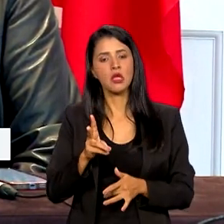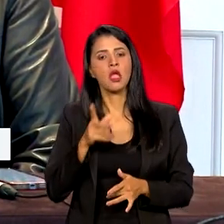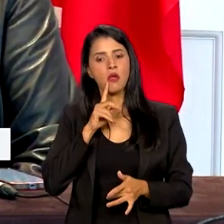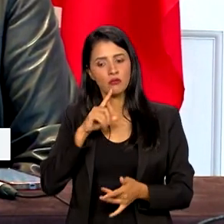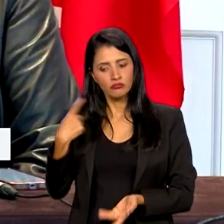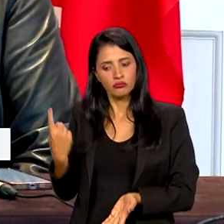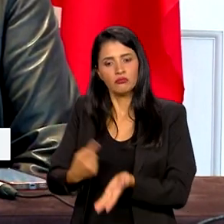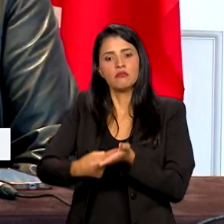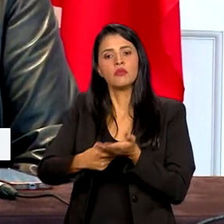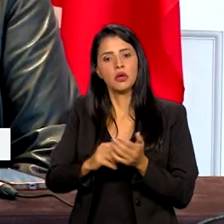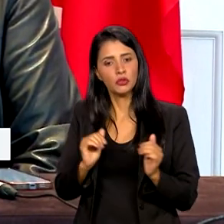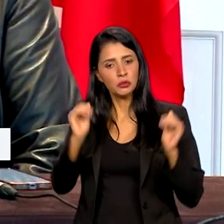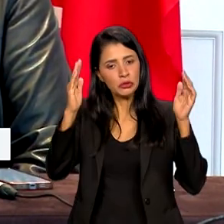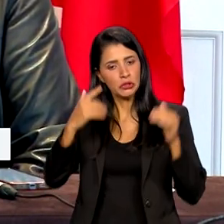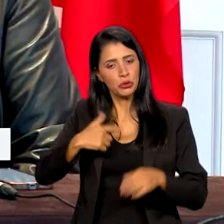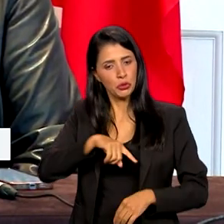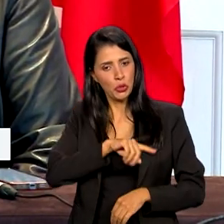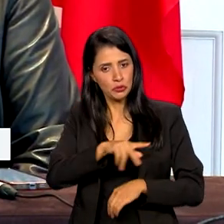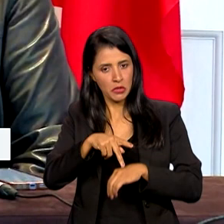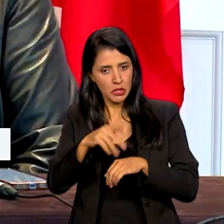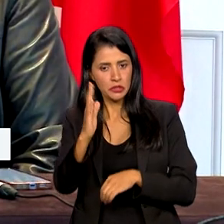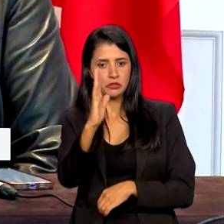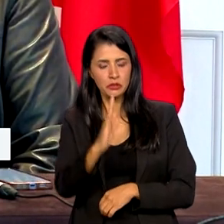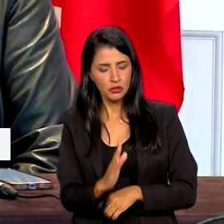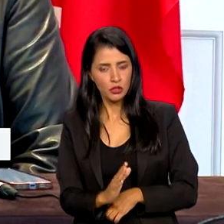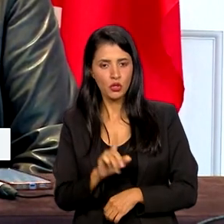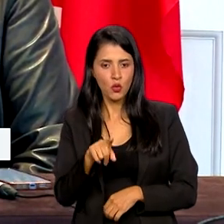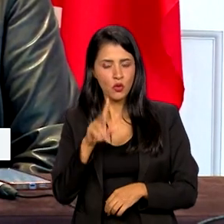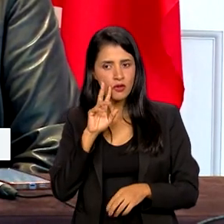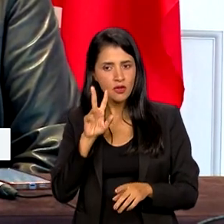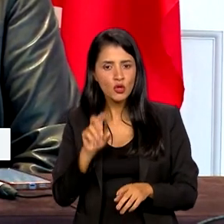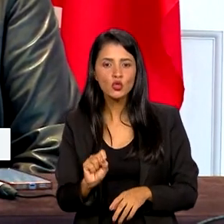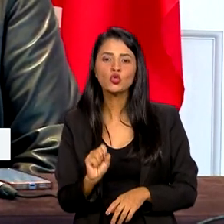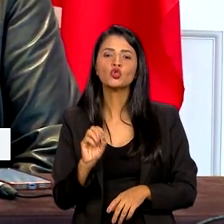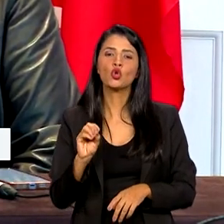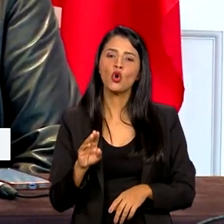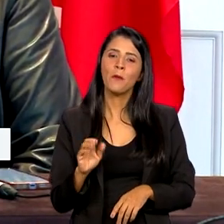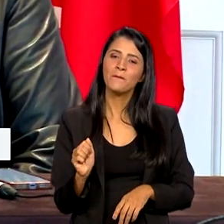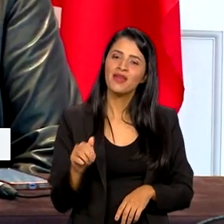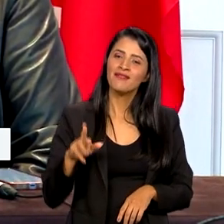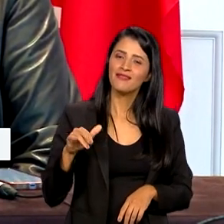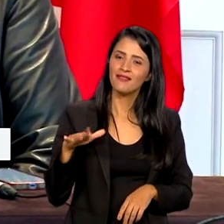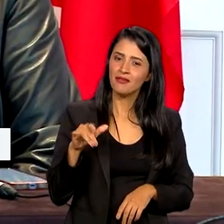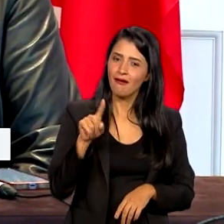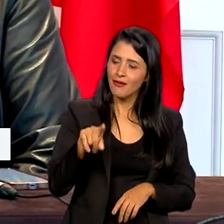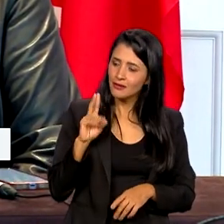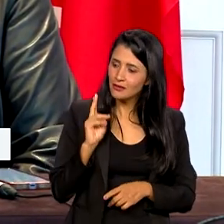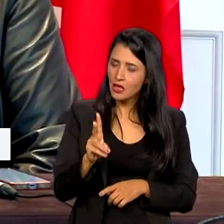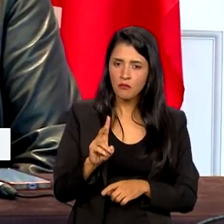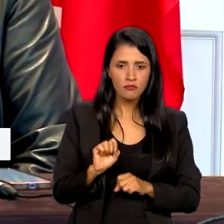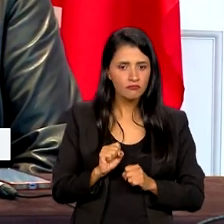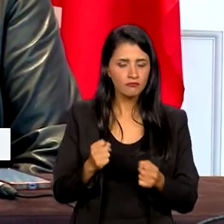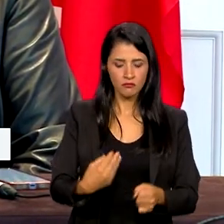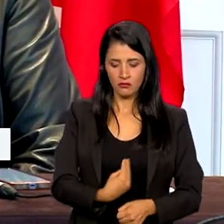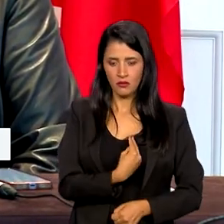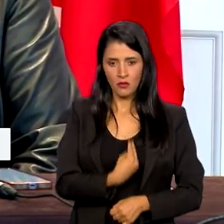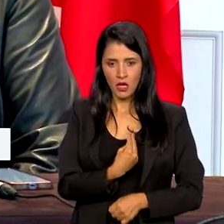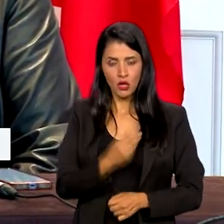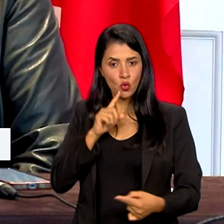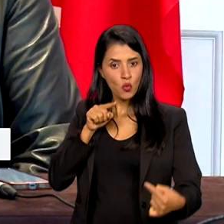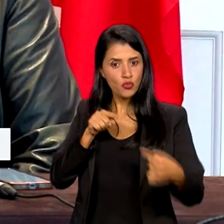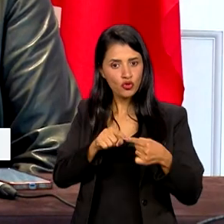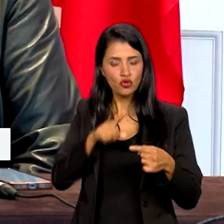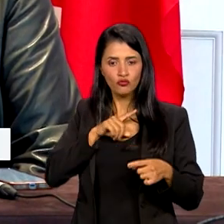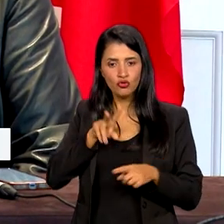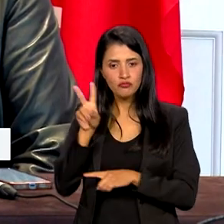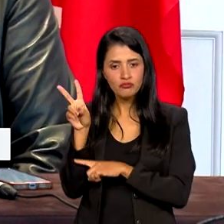e soberania, na nossa concepção, é o ímpeto sempre presente de proteger e de cuidar do